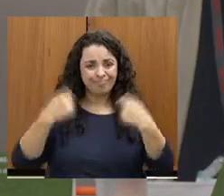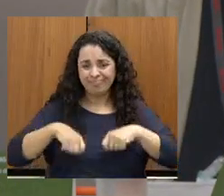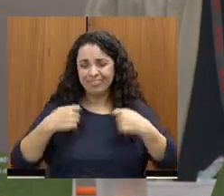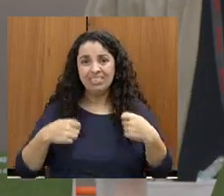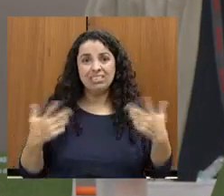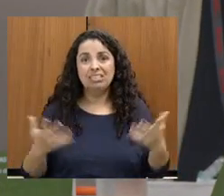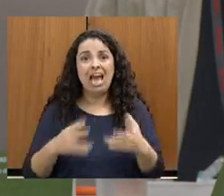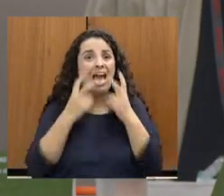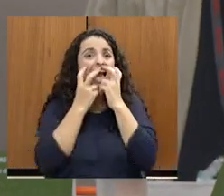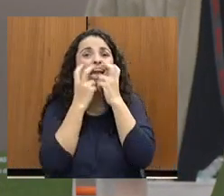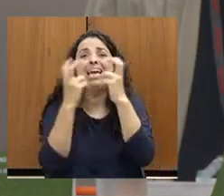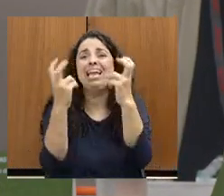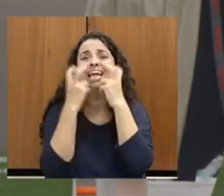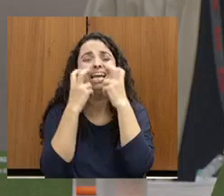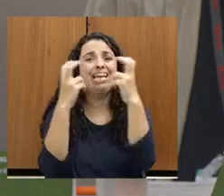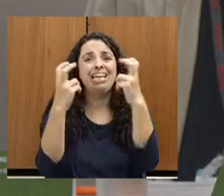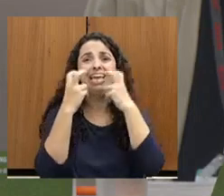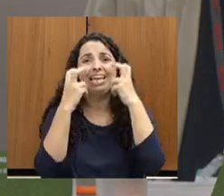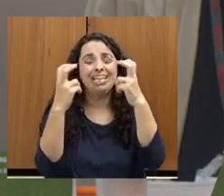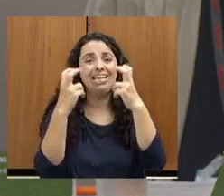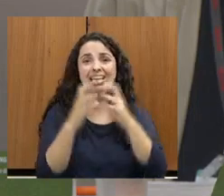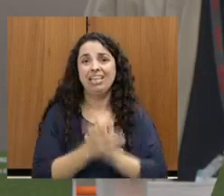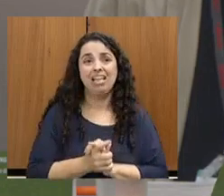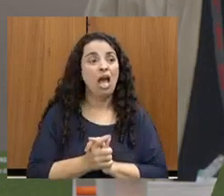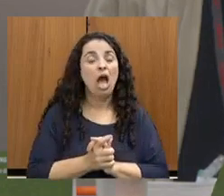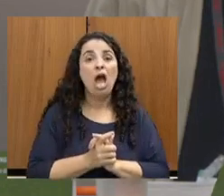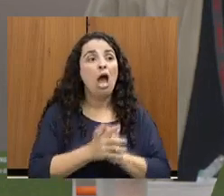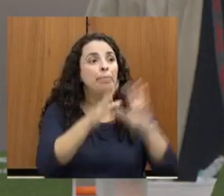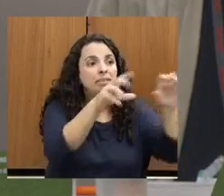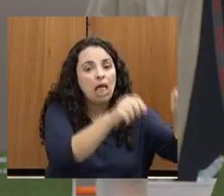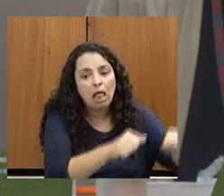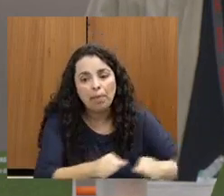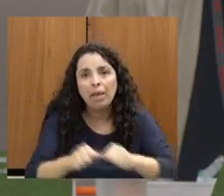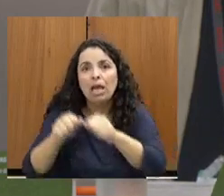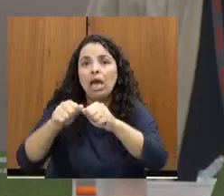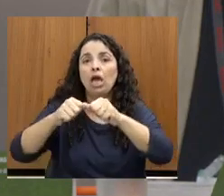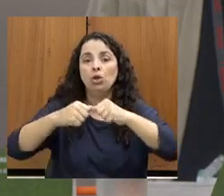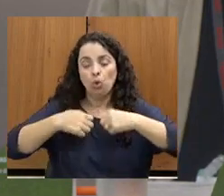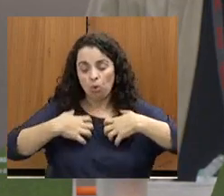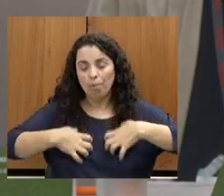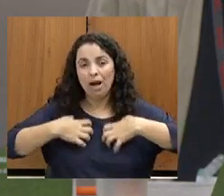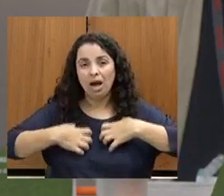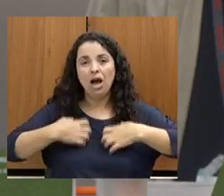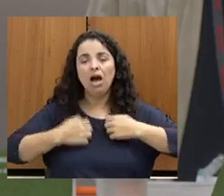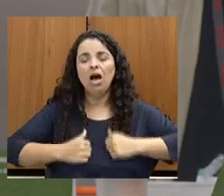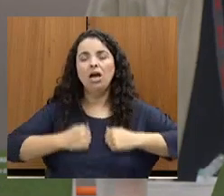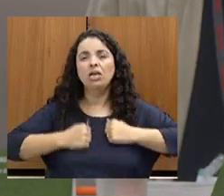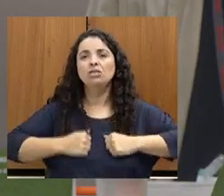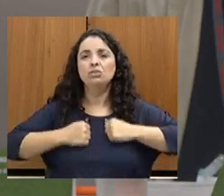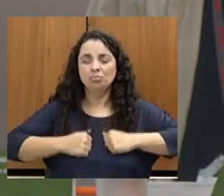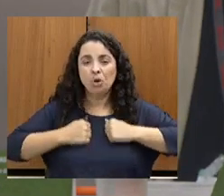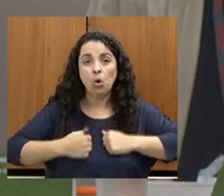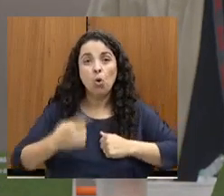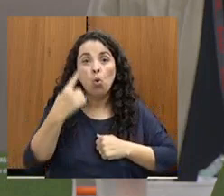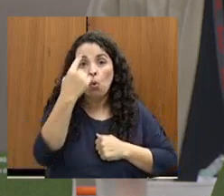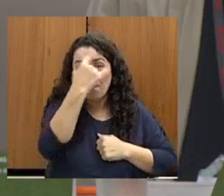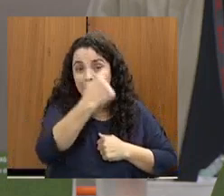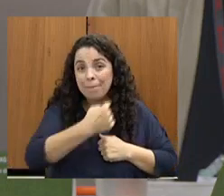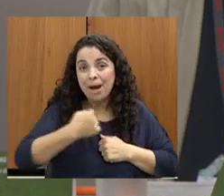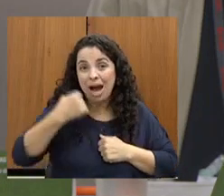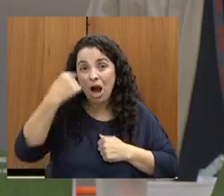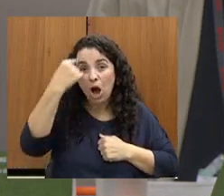Eu e meu marido tivemos que colocar embaixo do chuveiro morno, deixar o chuveiro cair no pescoço dele por longa, uma hora e meia, por aí.